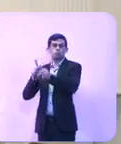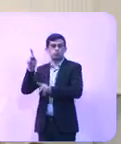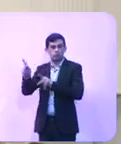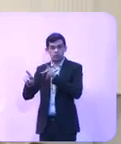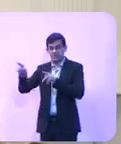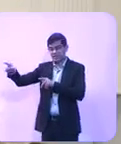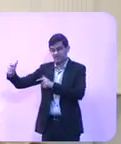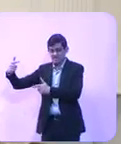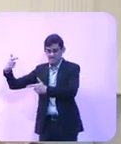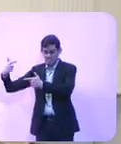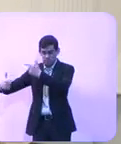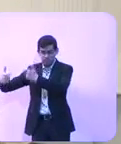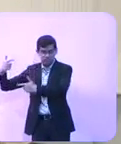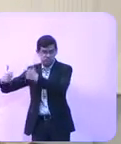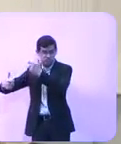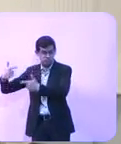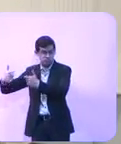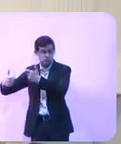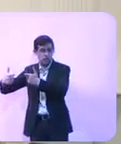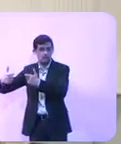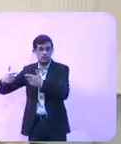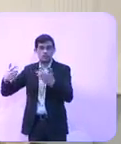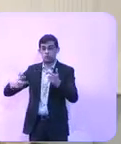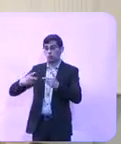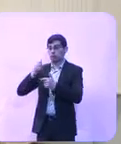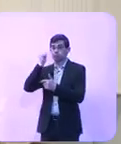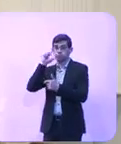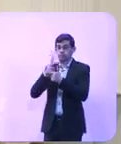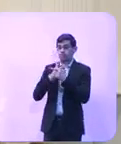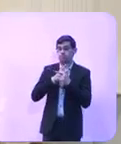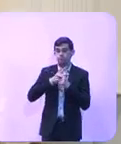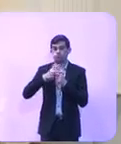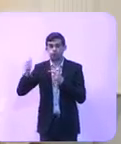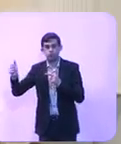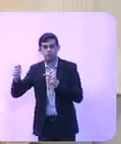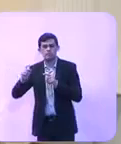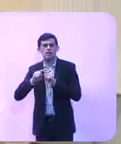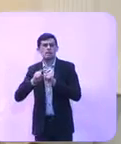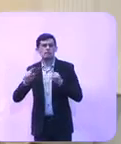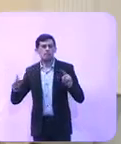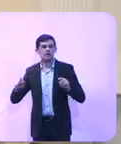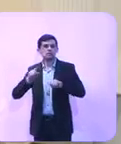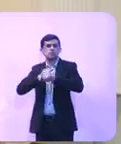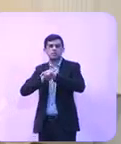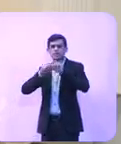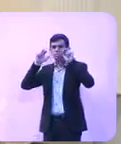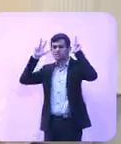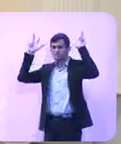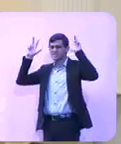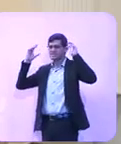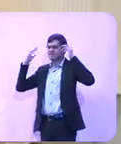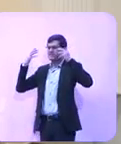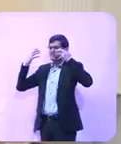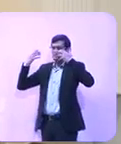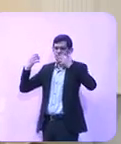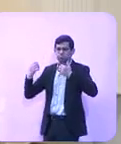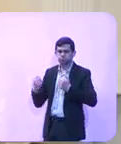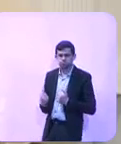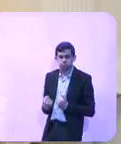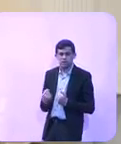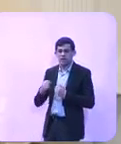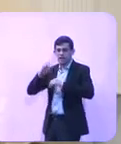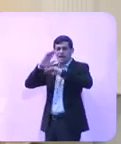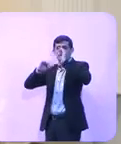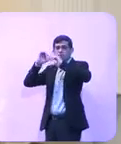que estava lá no meio da batalha, eles estavam vencendo. Quando ele se cansava e parava de